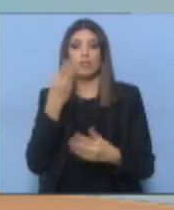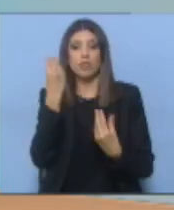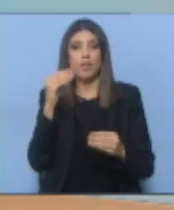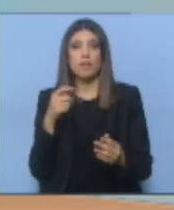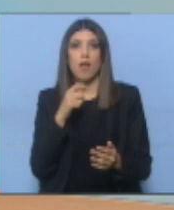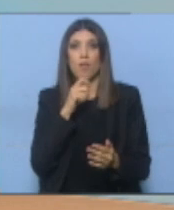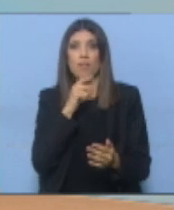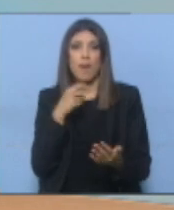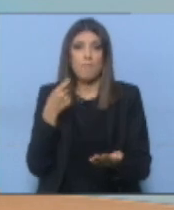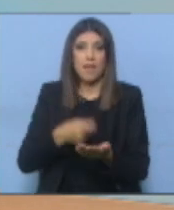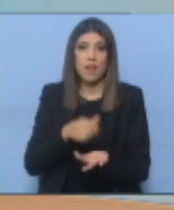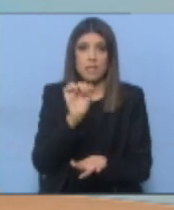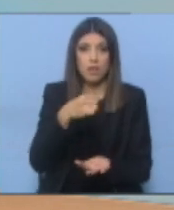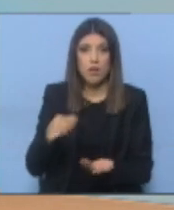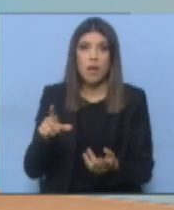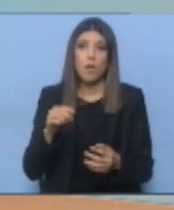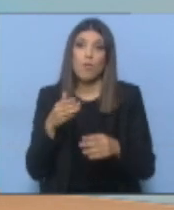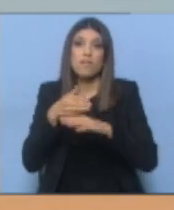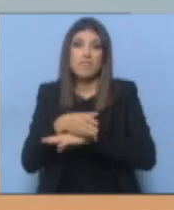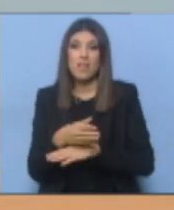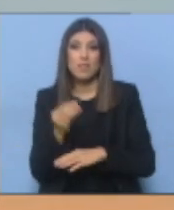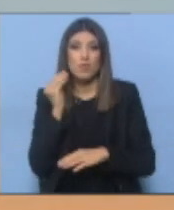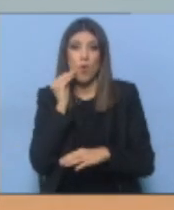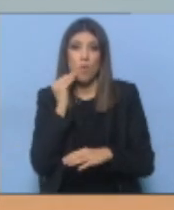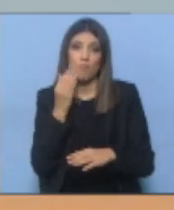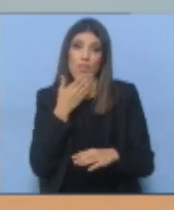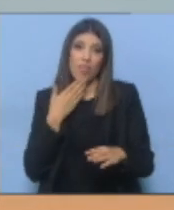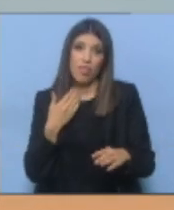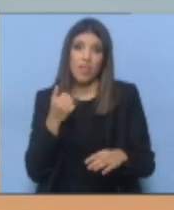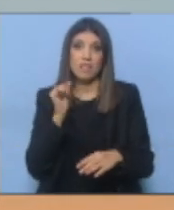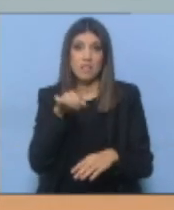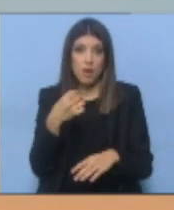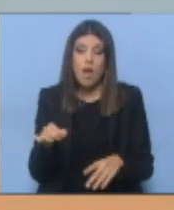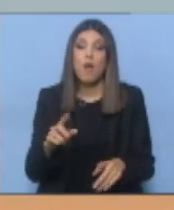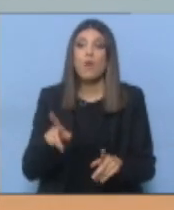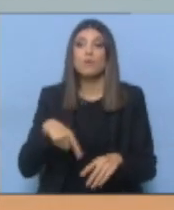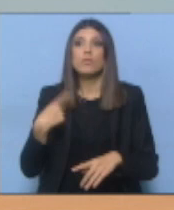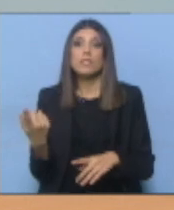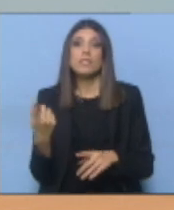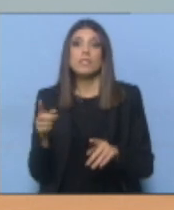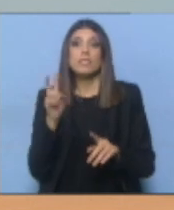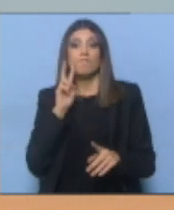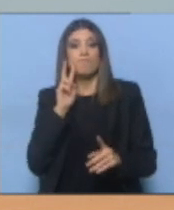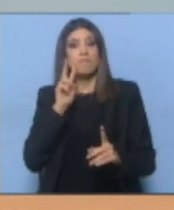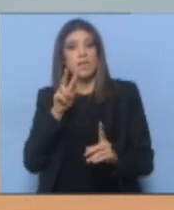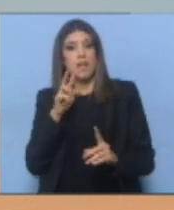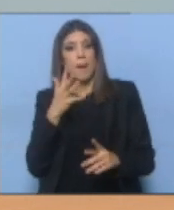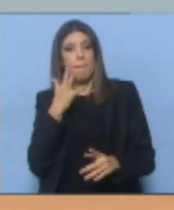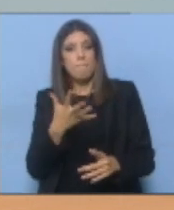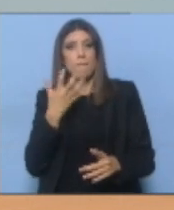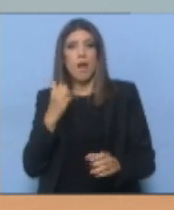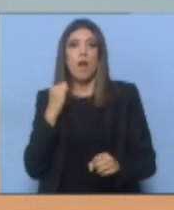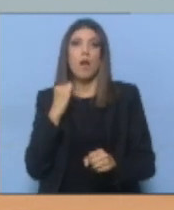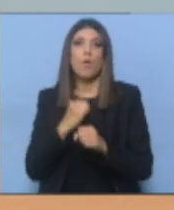pessoas, e o acesso. E do que nós vimos, por exemplo, no emprego, apesar da taxa